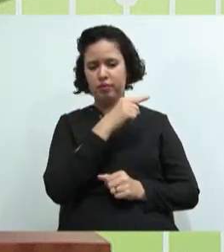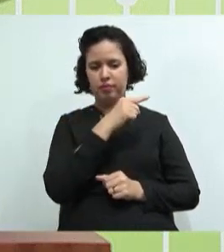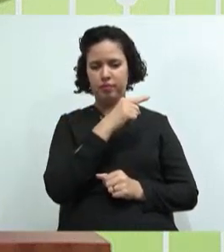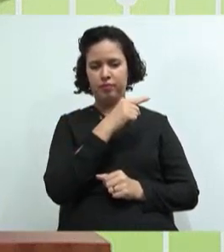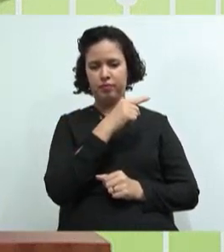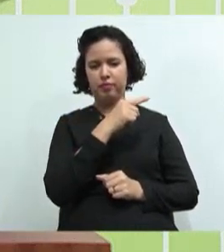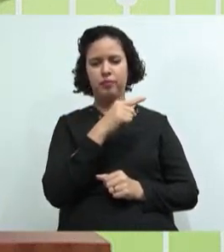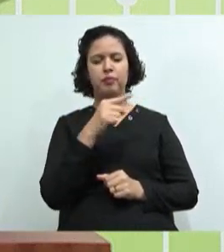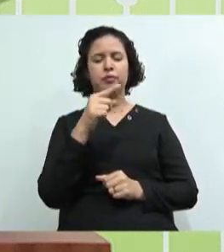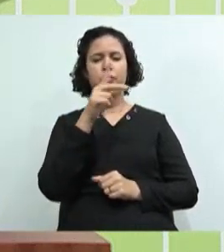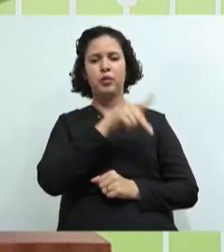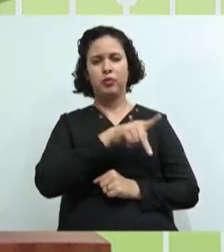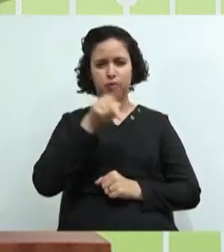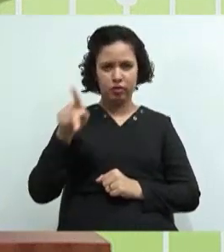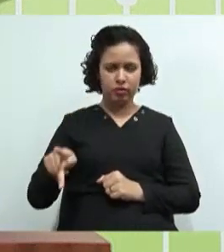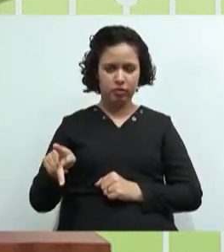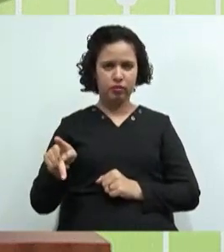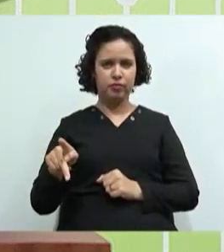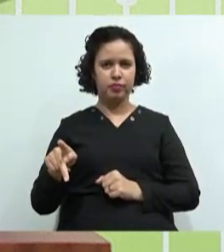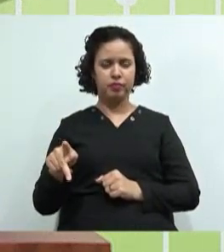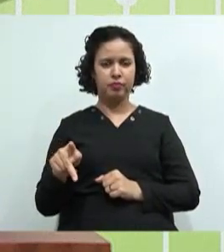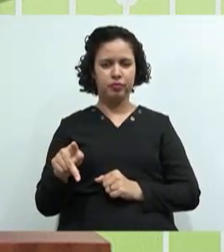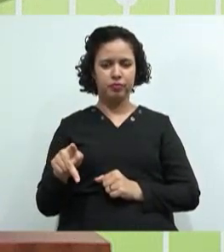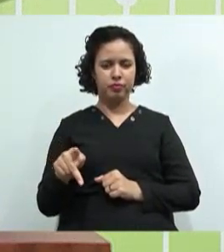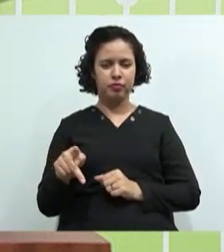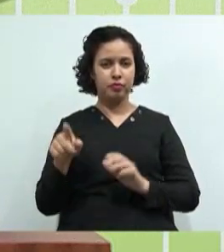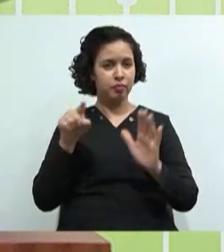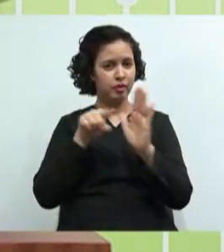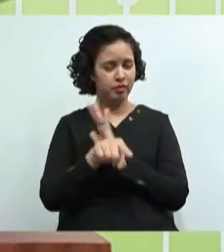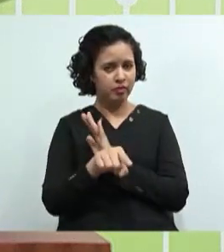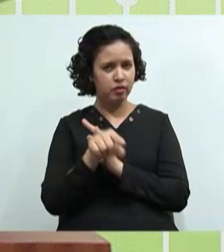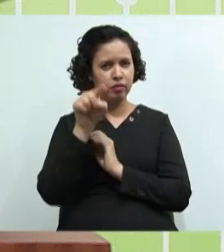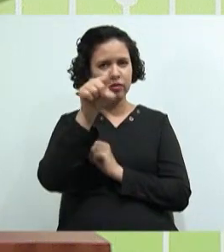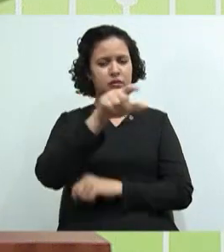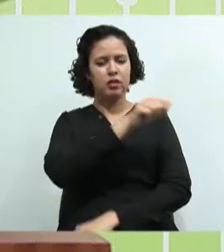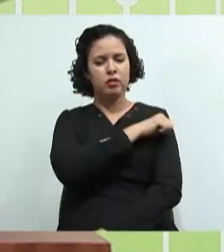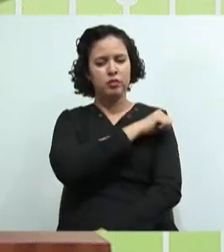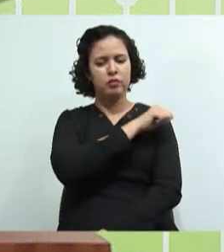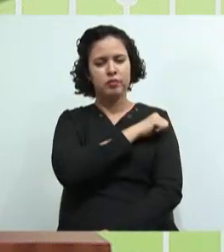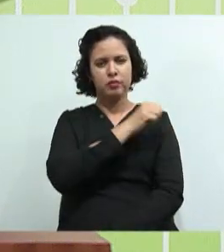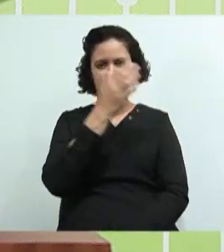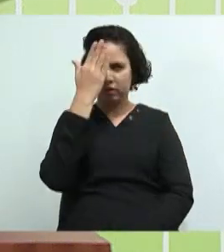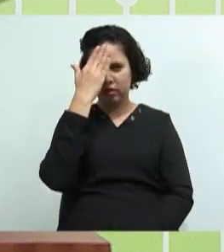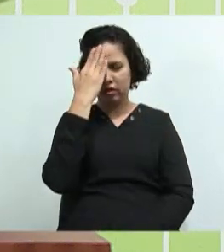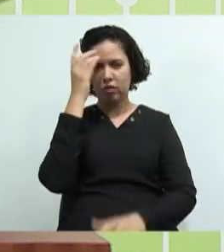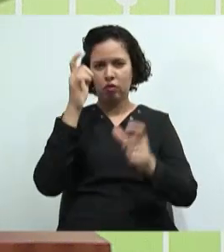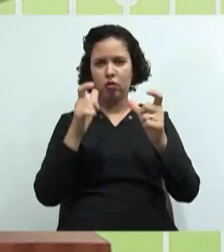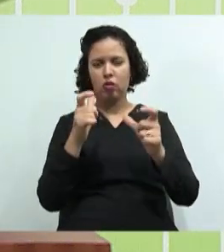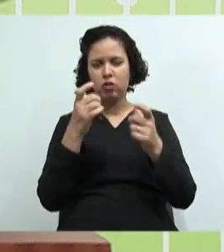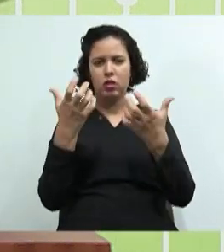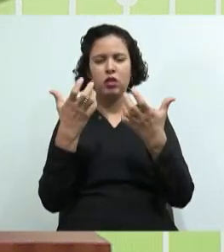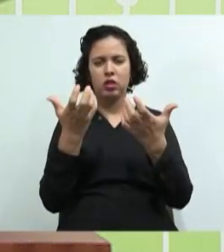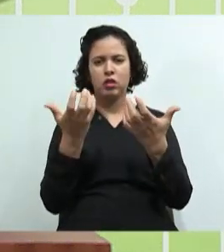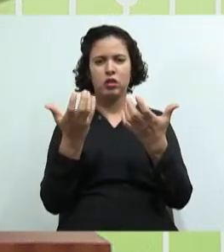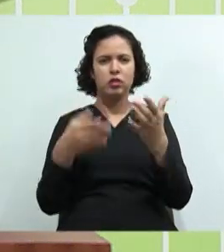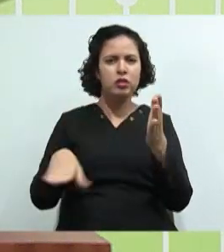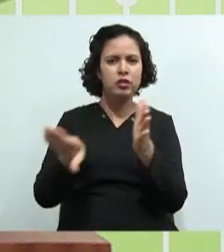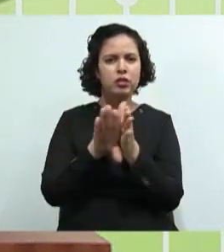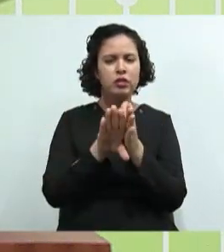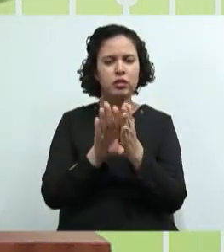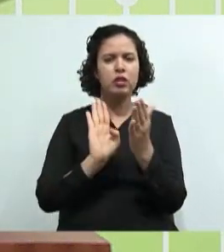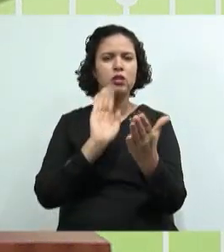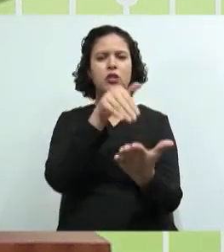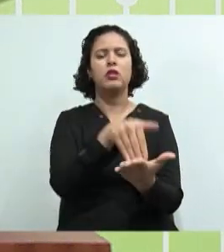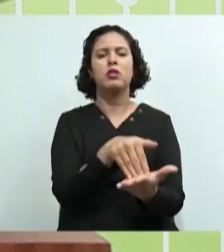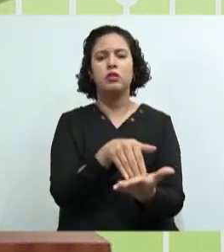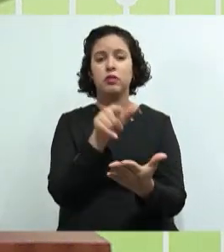assistindo, professor que está aí participando da nossa aula, você, aluno, sabe onde quer chegar? Porque se você sabe,